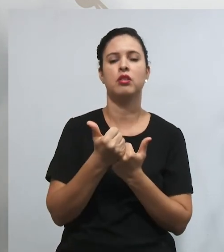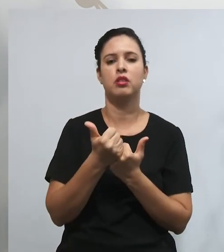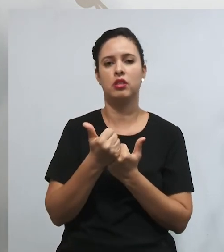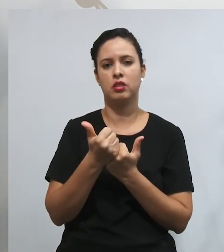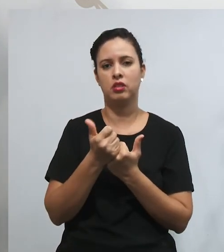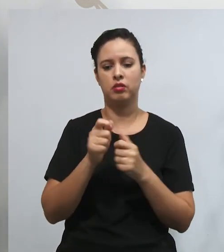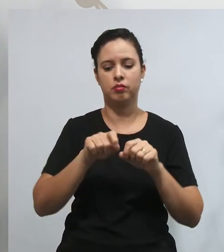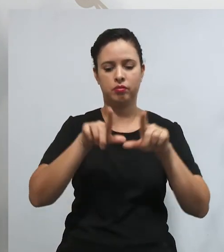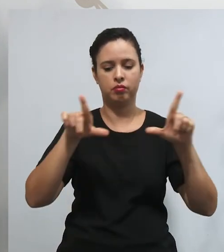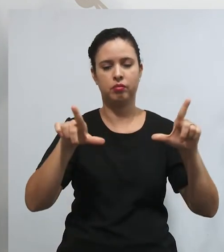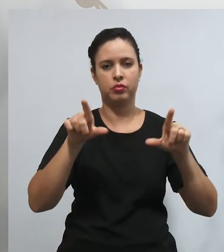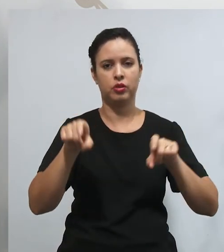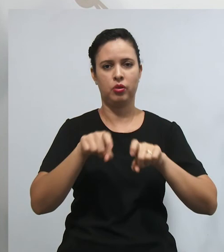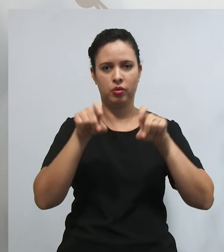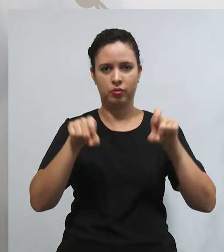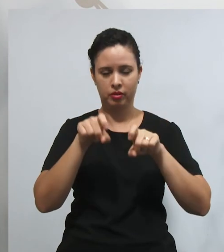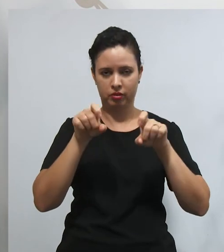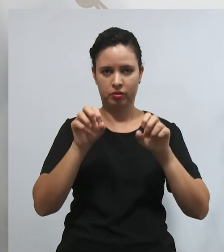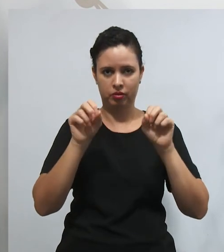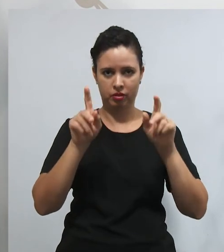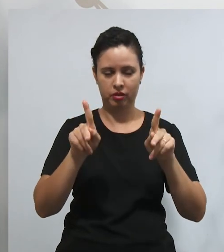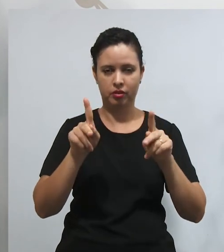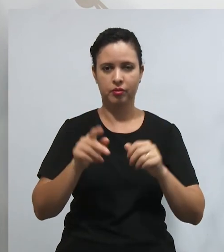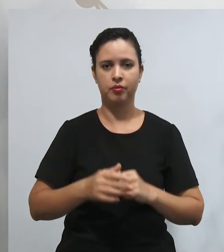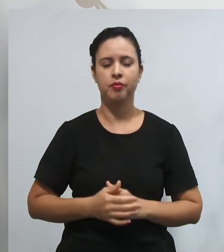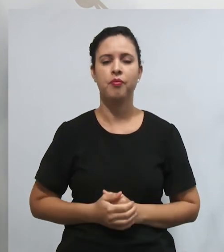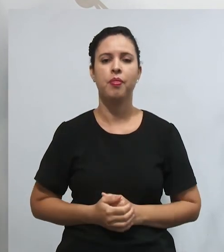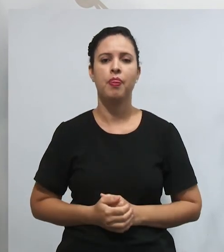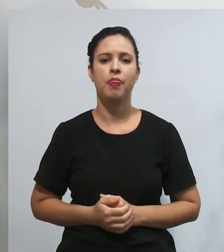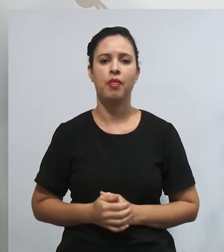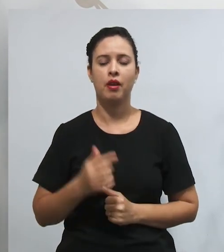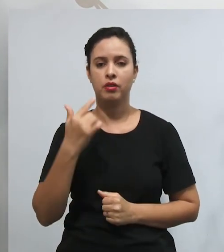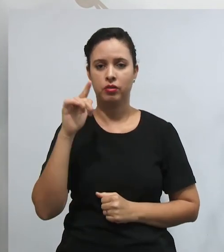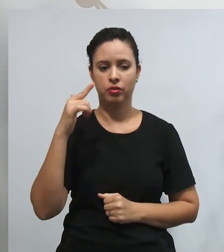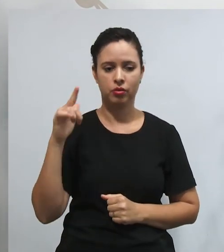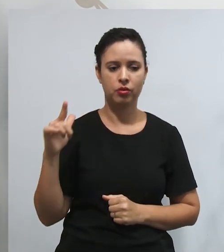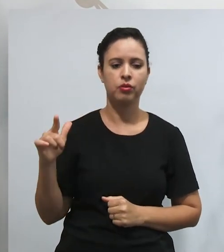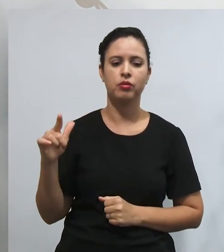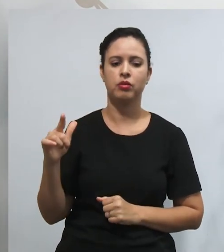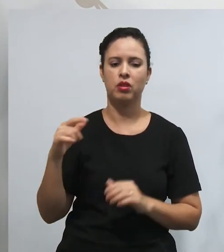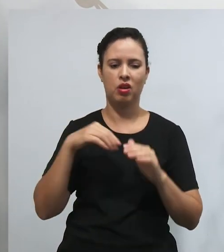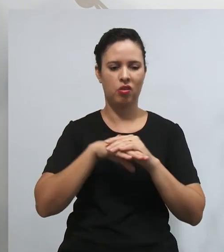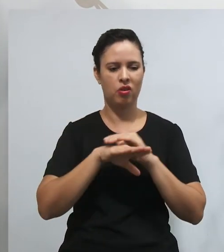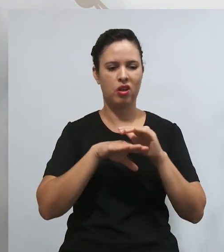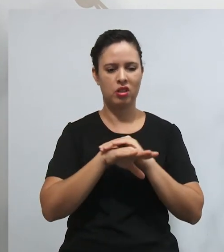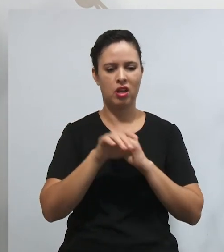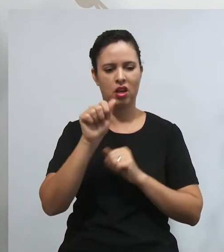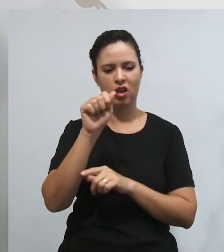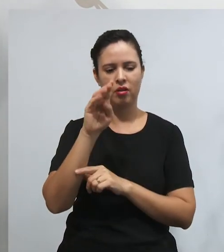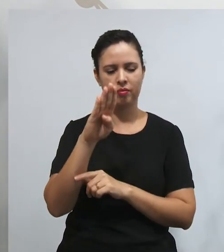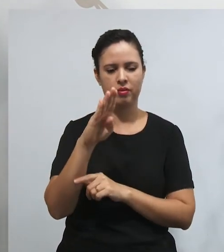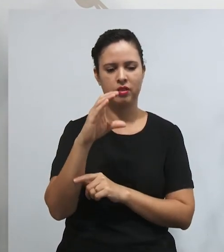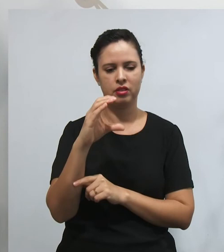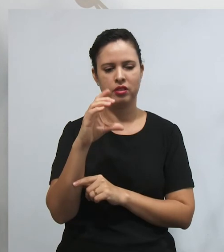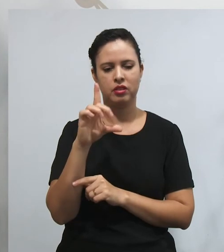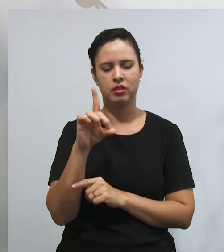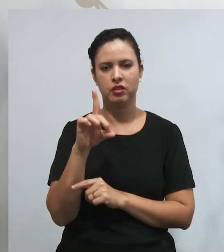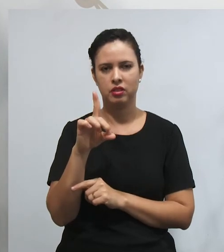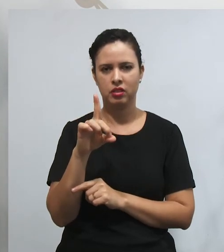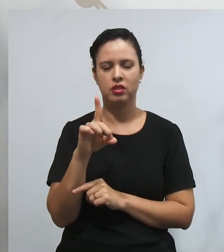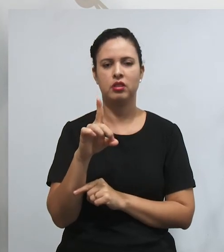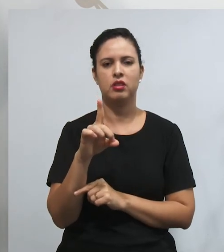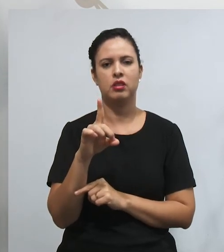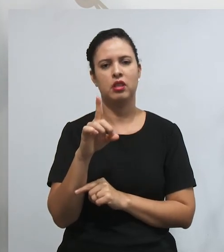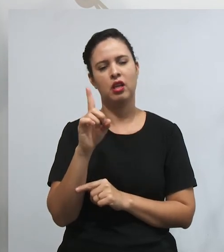no funcionamento do computador. Certinho? As outras questões, né, armazenar de forma permanente, mesmo após o desligamento